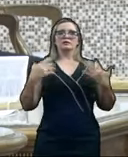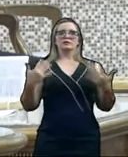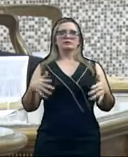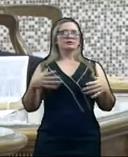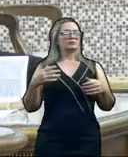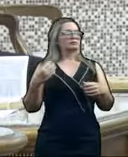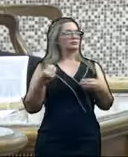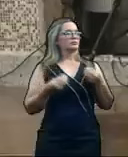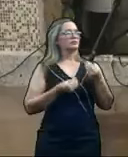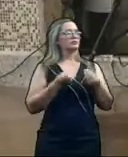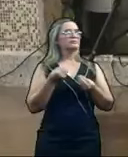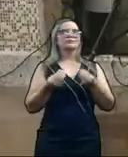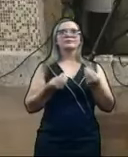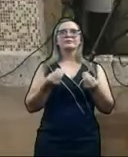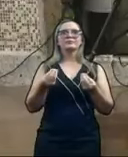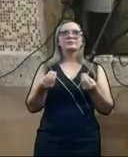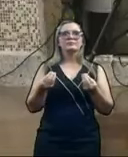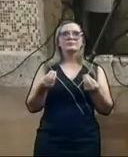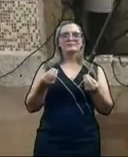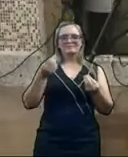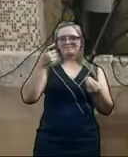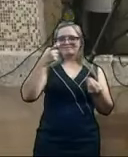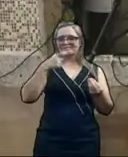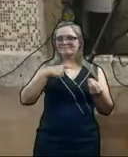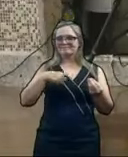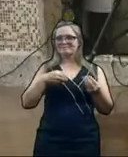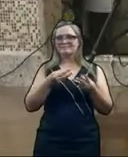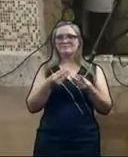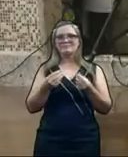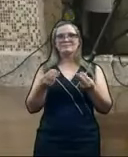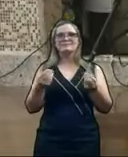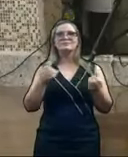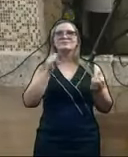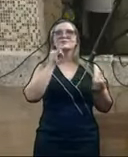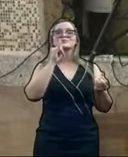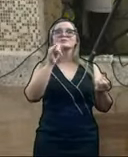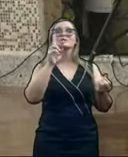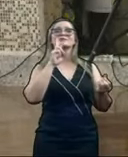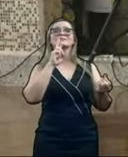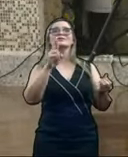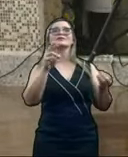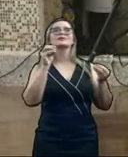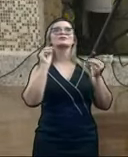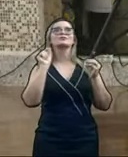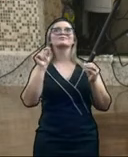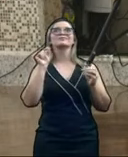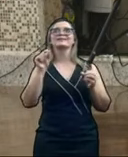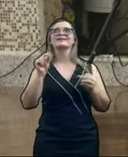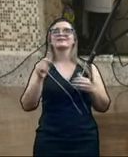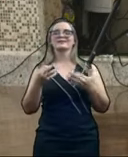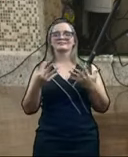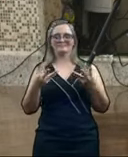reconhecer a sua pequenez reconhecer as suas deficiências reconhecer os seus erros